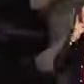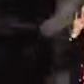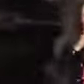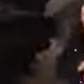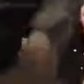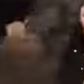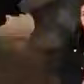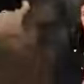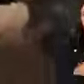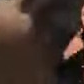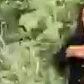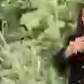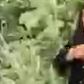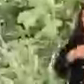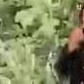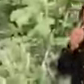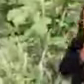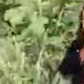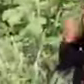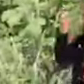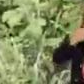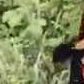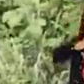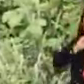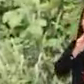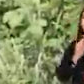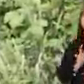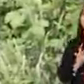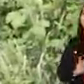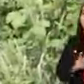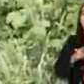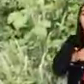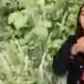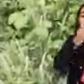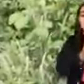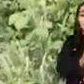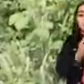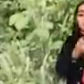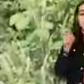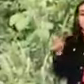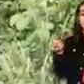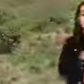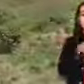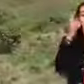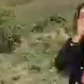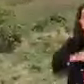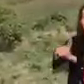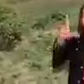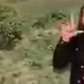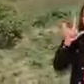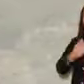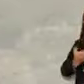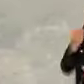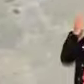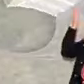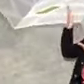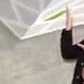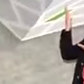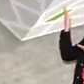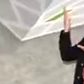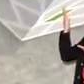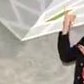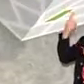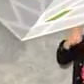trabalho. Dentre os municípios paraibanos, diversos são citados nos requerimentos do deputado Bosco, como Bahia da